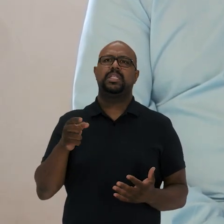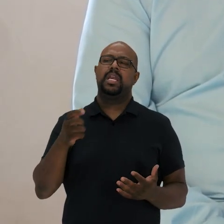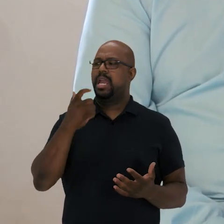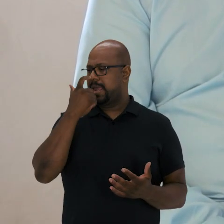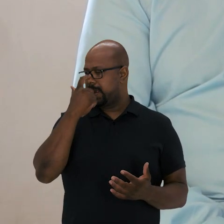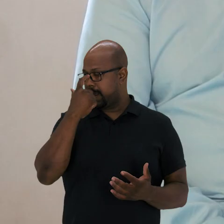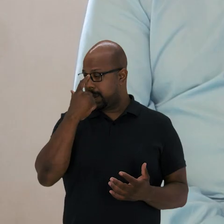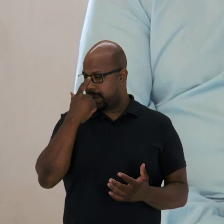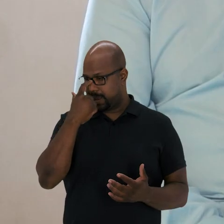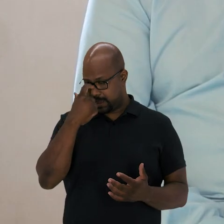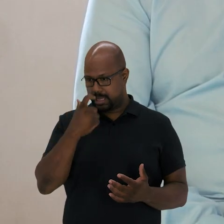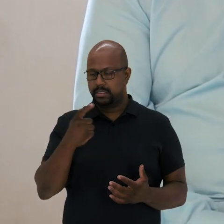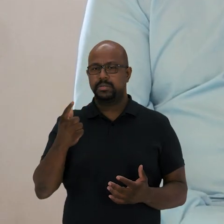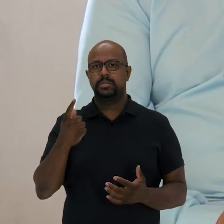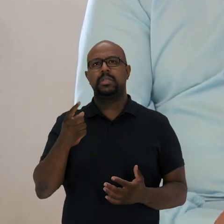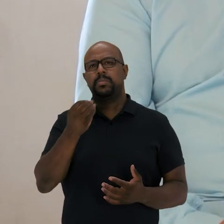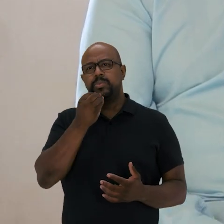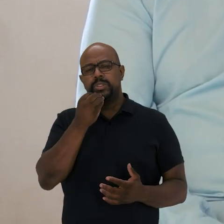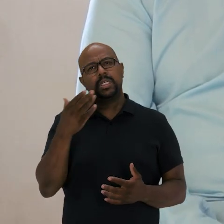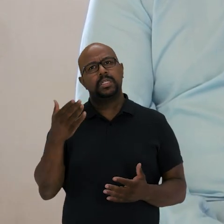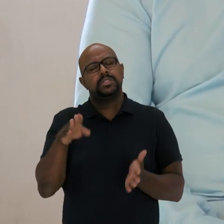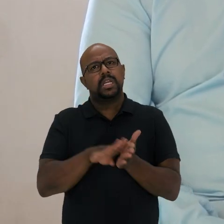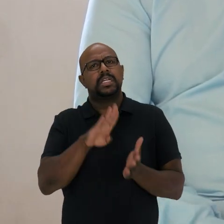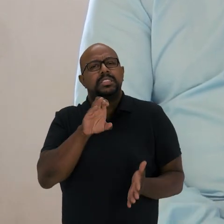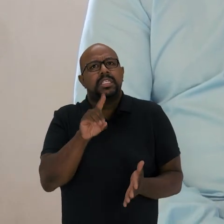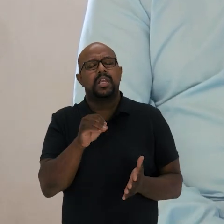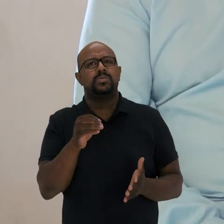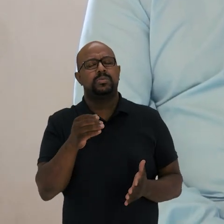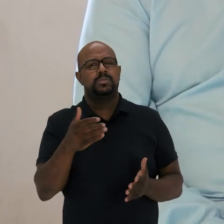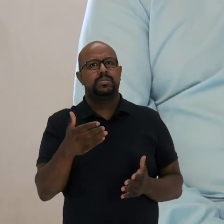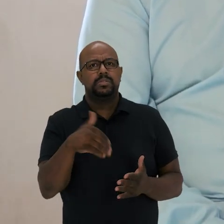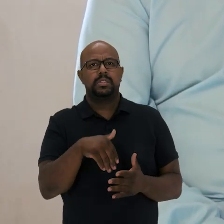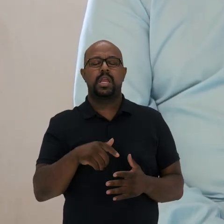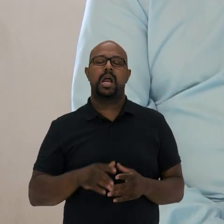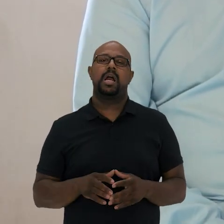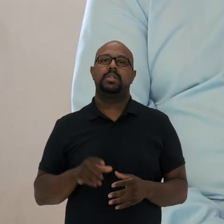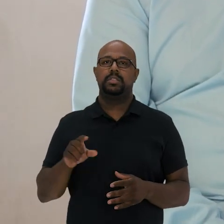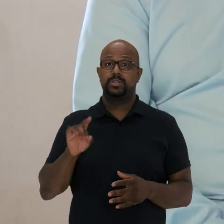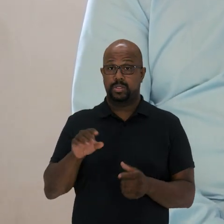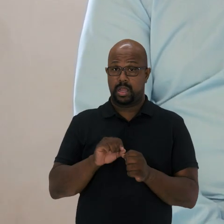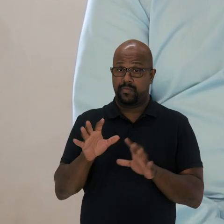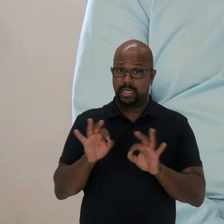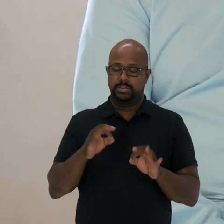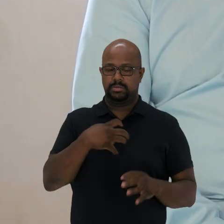Assim, eu podia chegar mais cedo, né? E tal. E ele só fazia o jeito